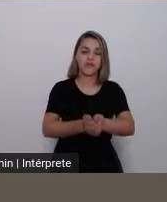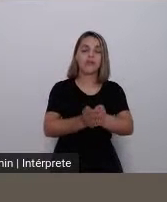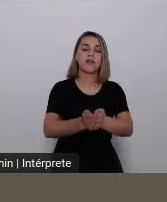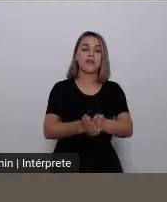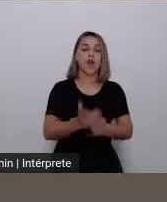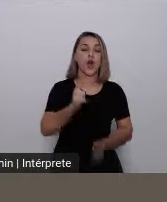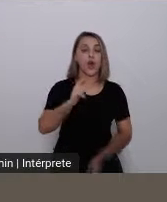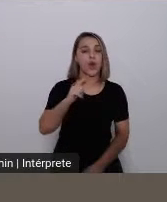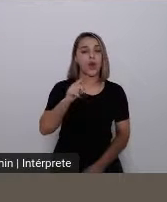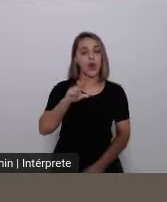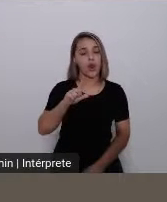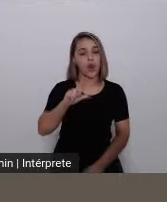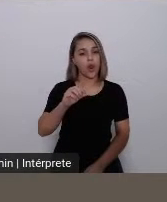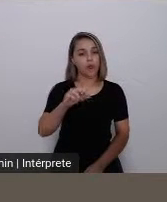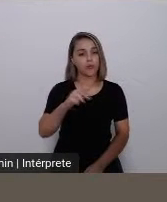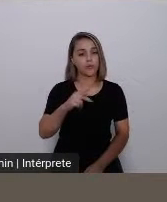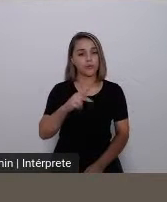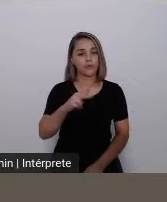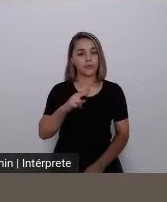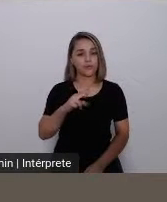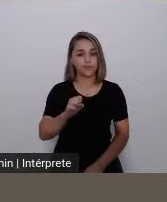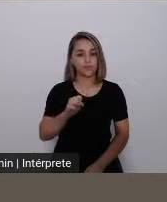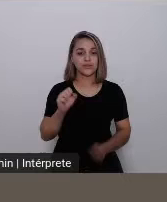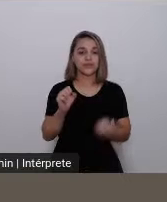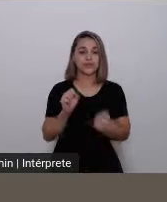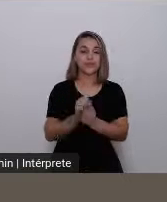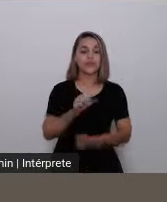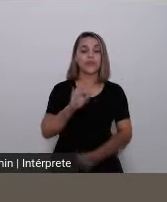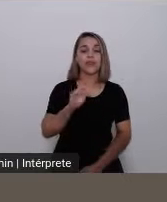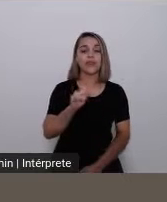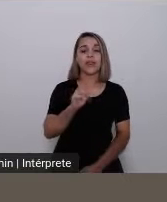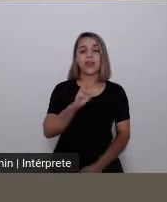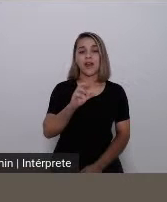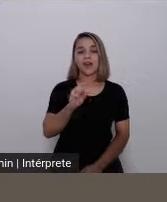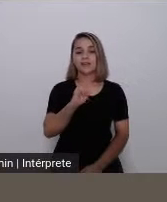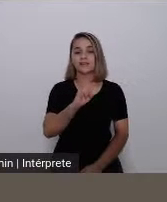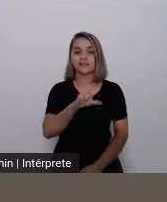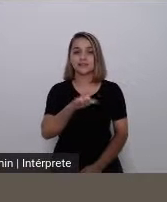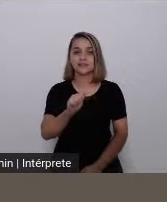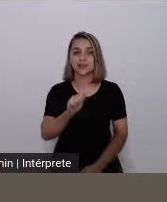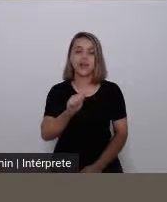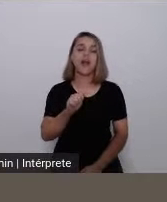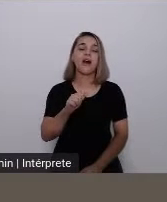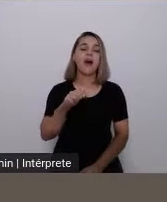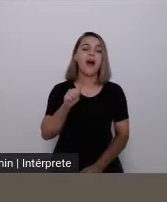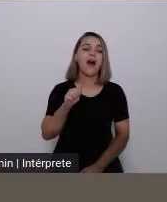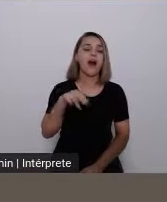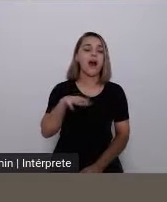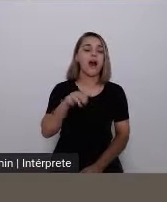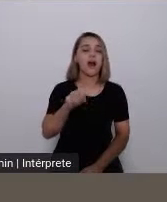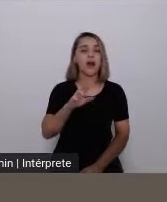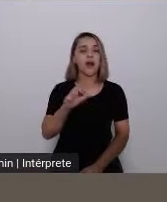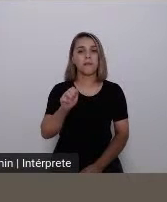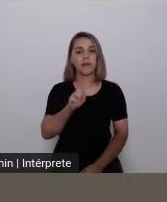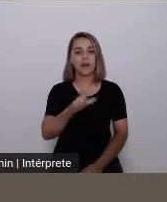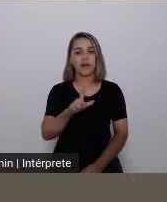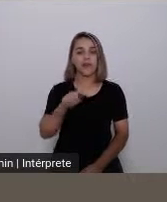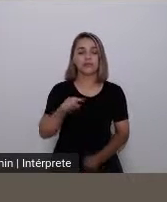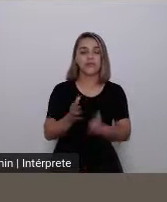Lotus, já com a Tarsila do Amaral, durante o cruzeiro que eles fizeram pelo